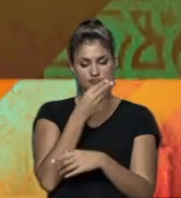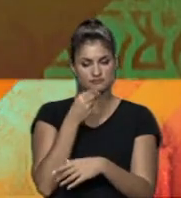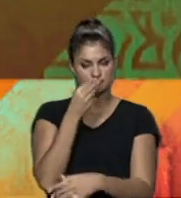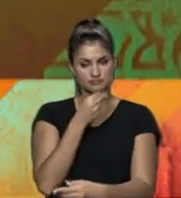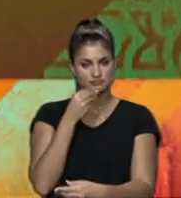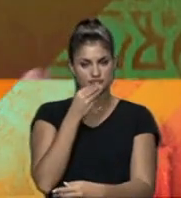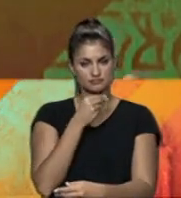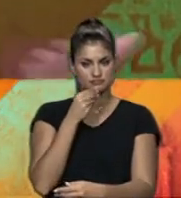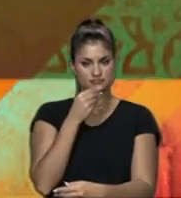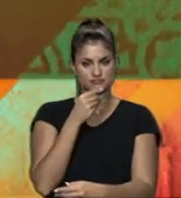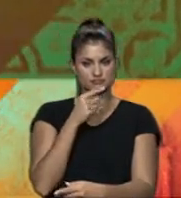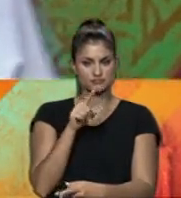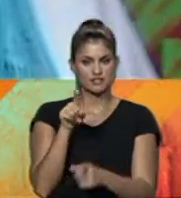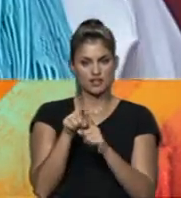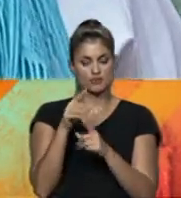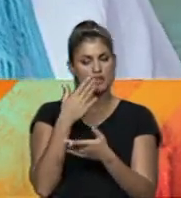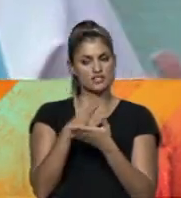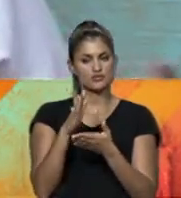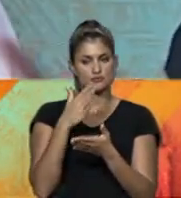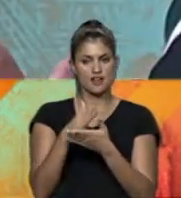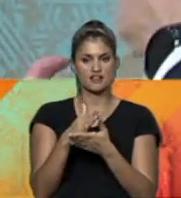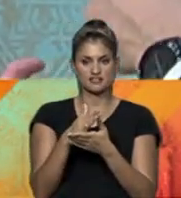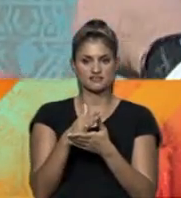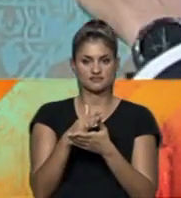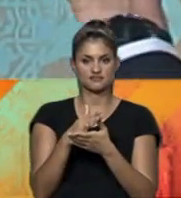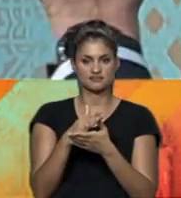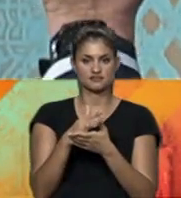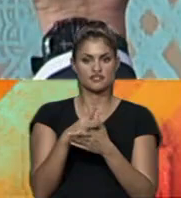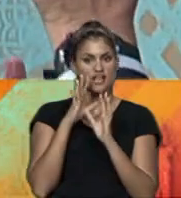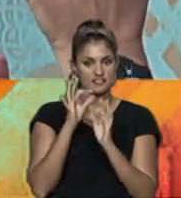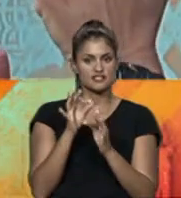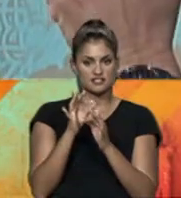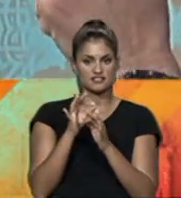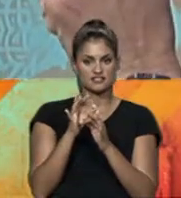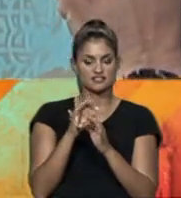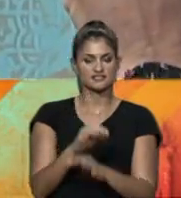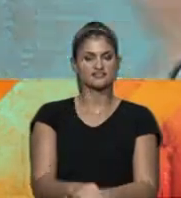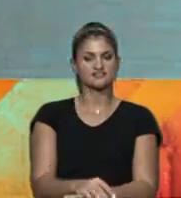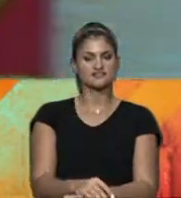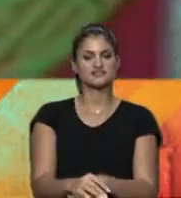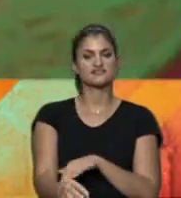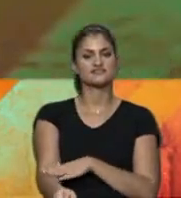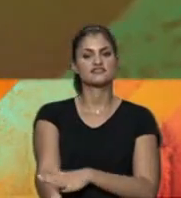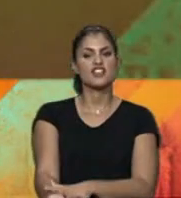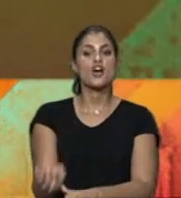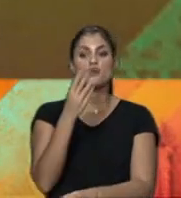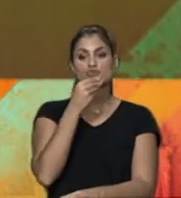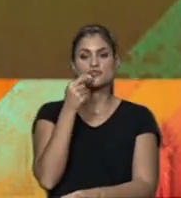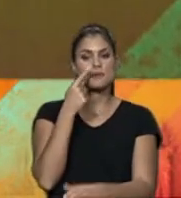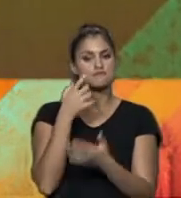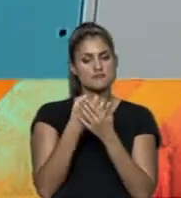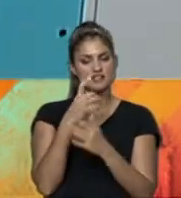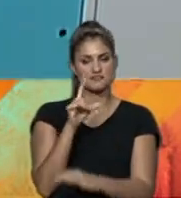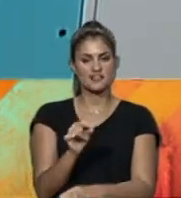a sobrar. Aquela redução que os chefes Michelin fazem. É redução. É o apuradinho. Claro, isto é bom, resta